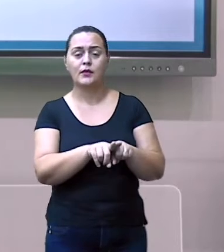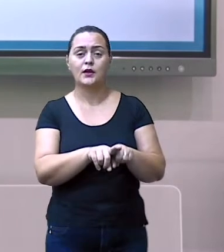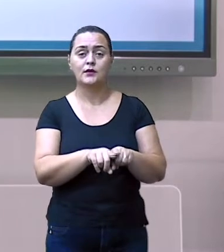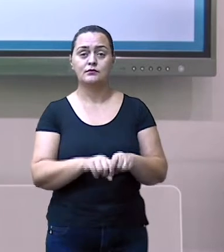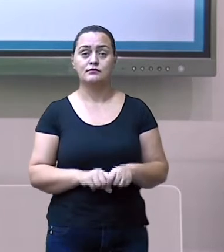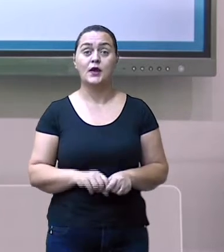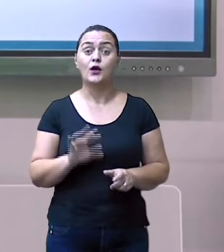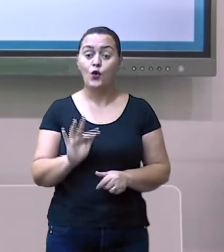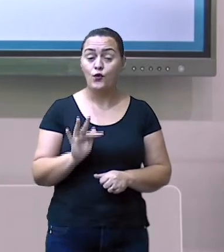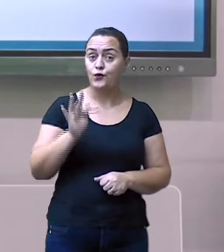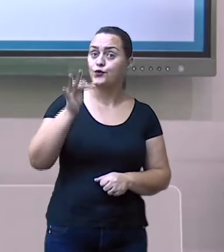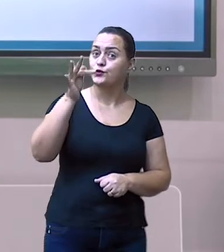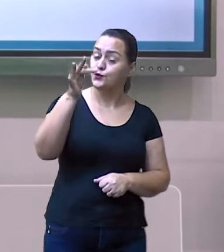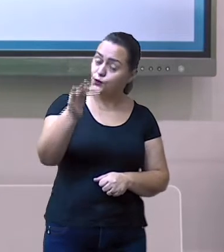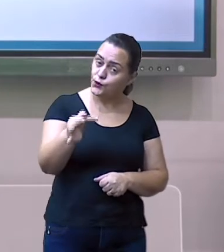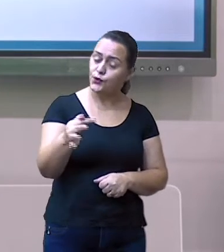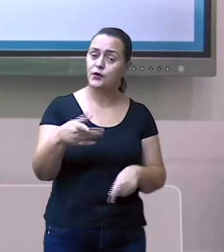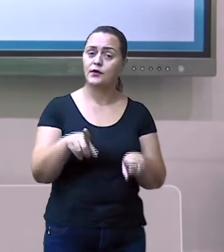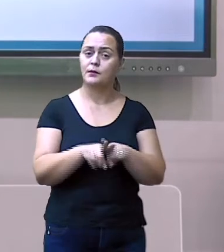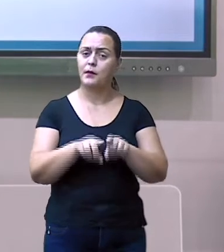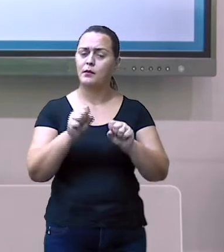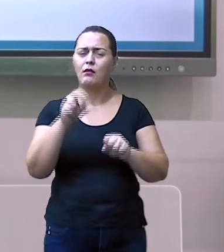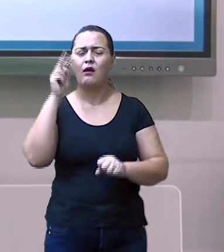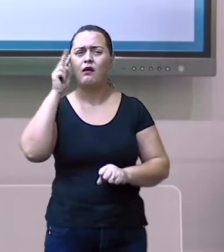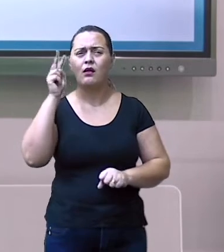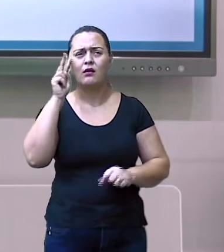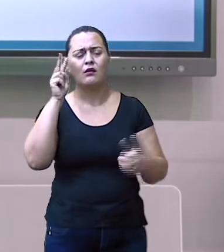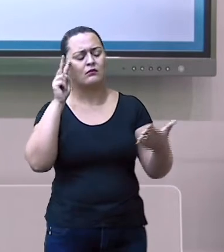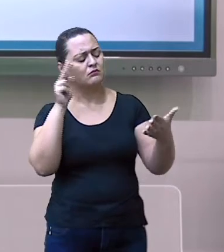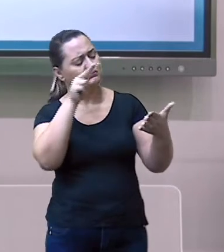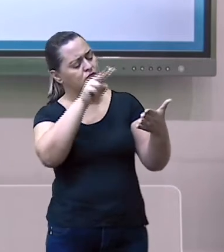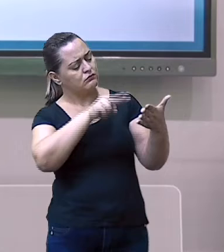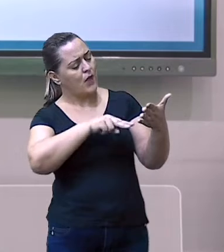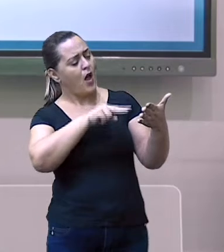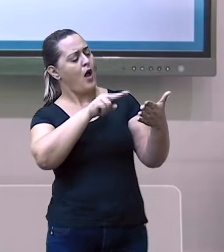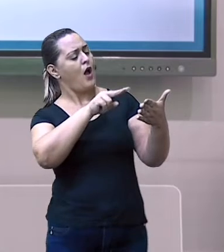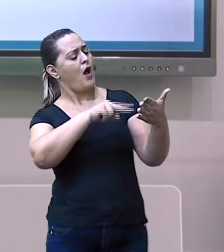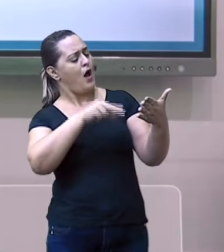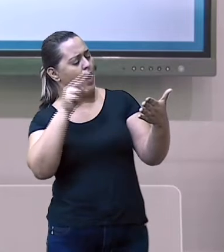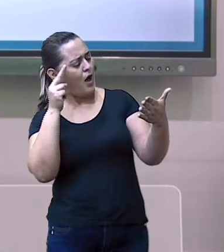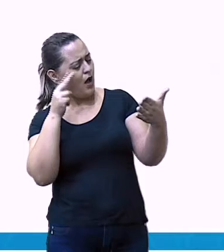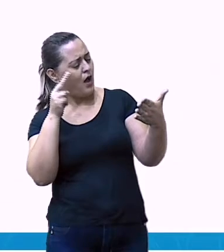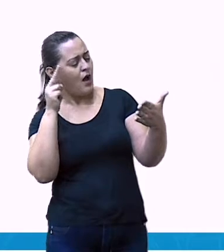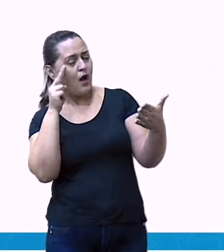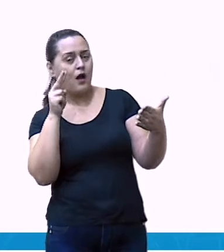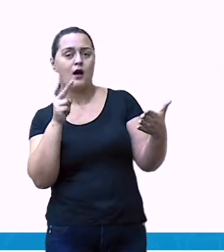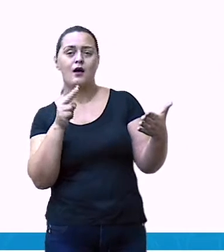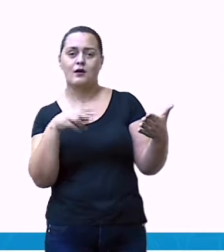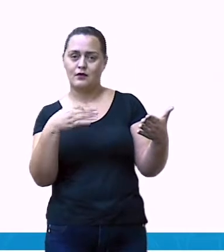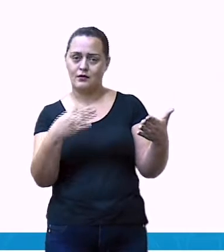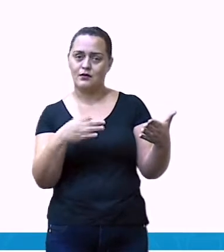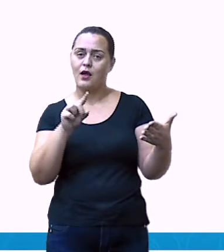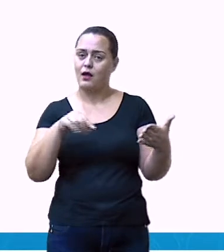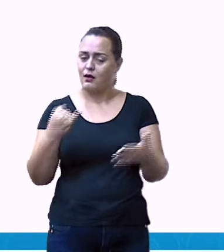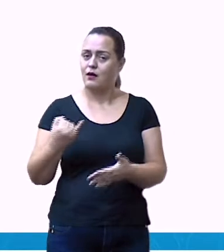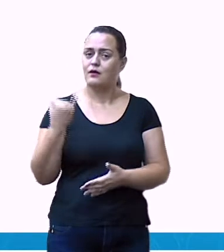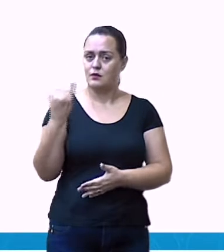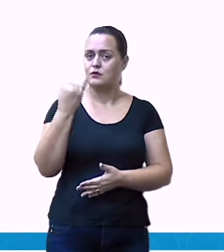futuro aquele acontecimento daquele momento, certo? Então vamos à leitura linguagem